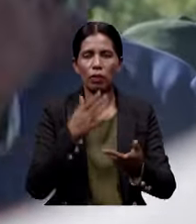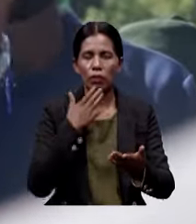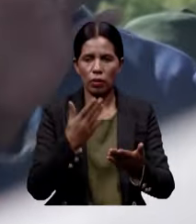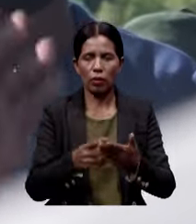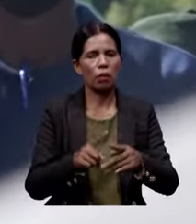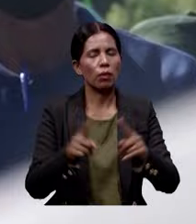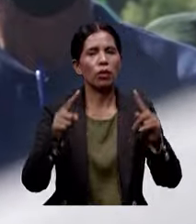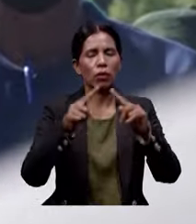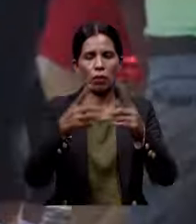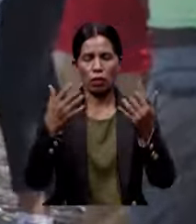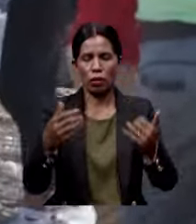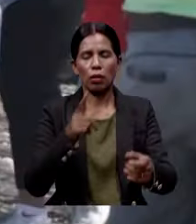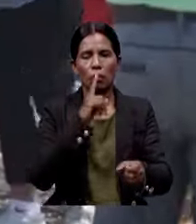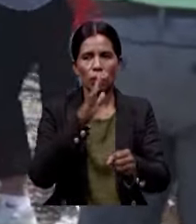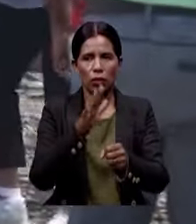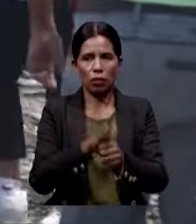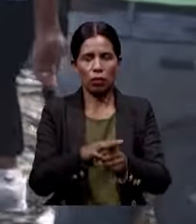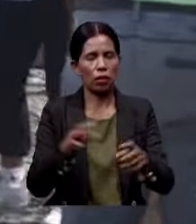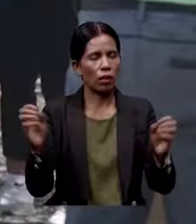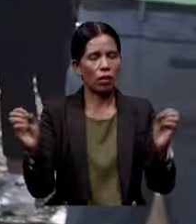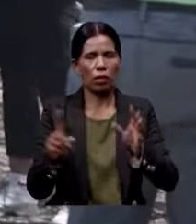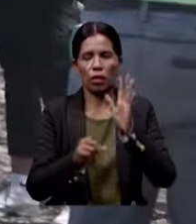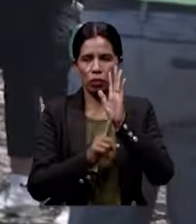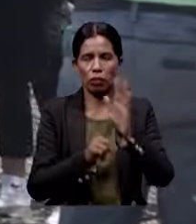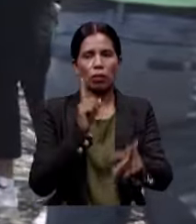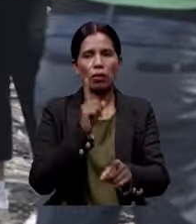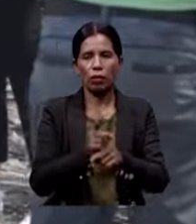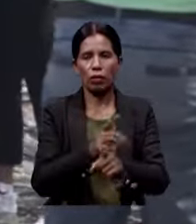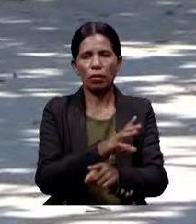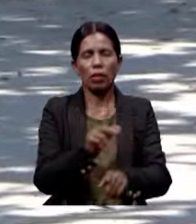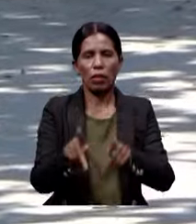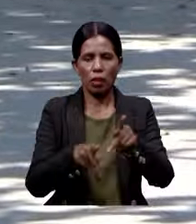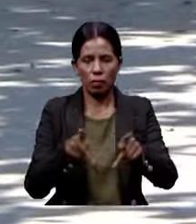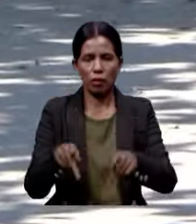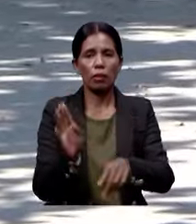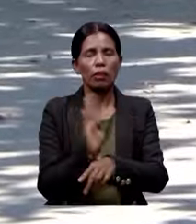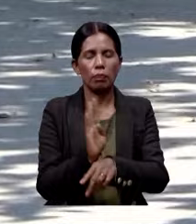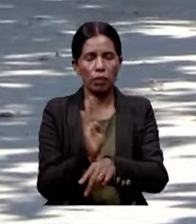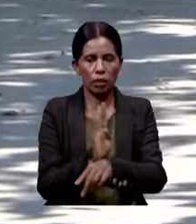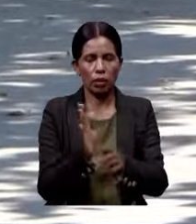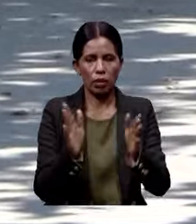may betohin lorong promesa hirakne la sai realidade, nune negociante sira continua ocupa